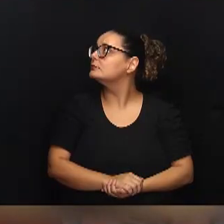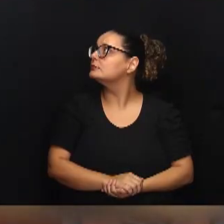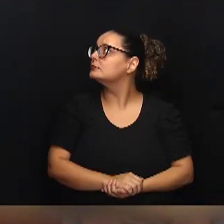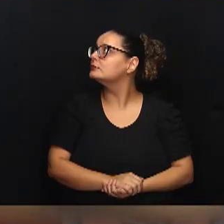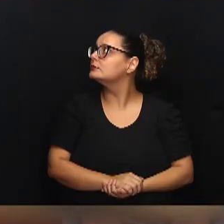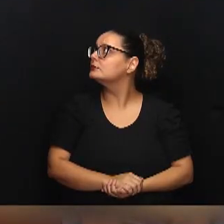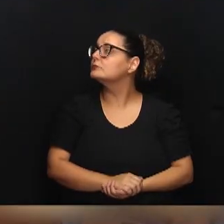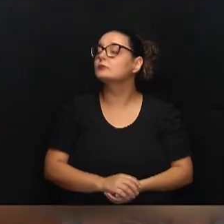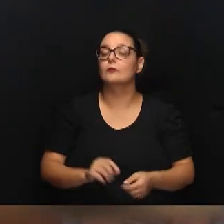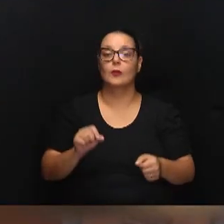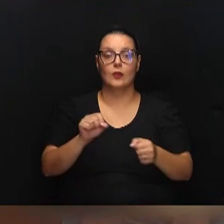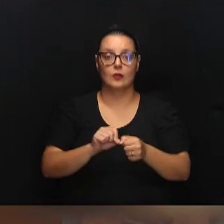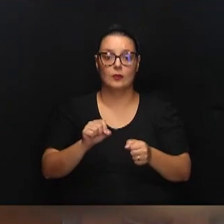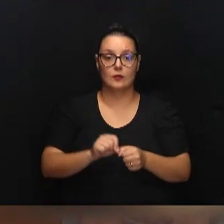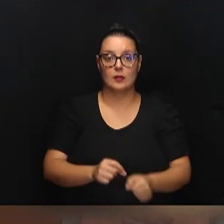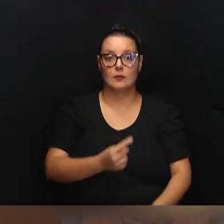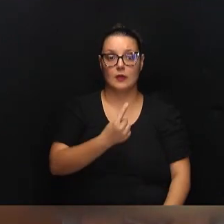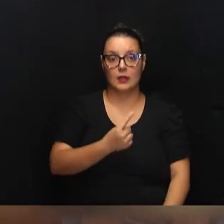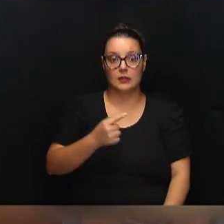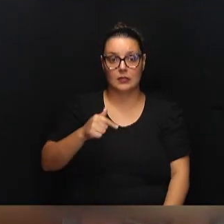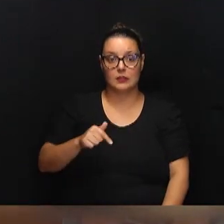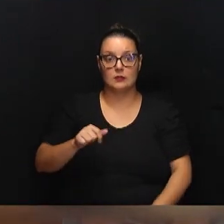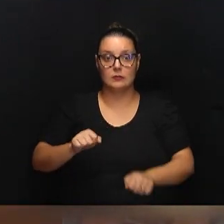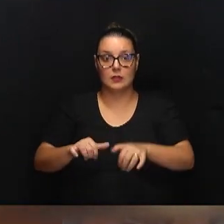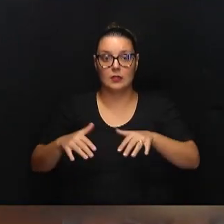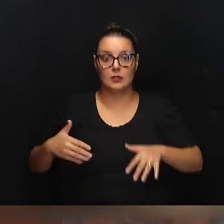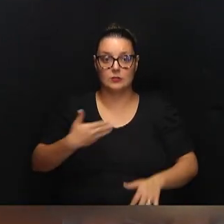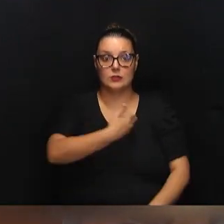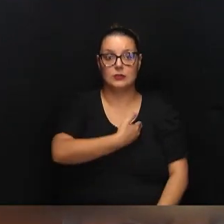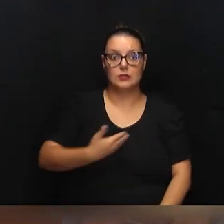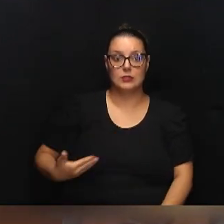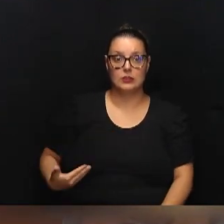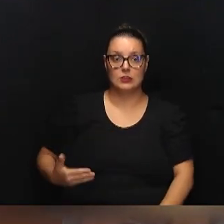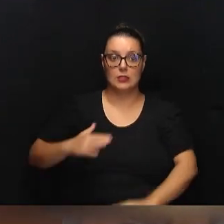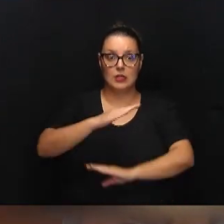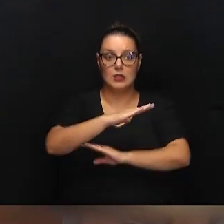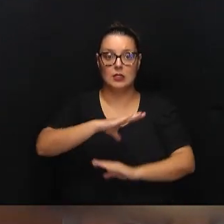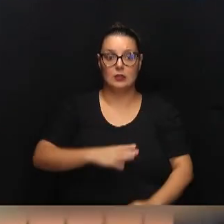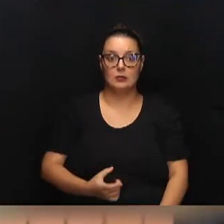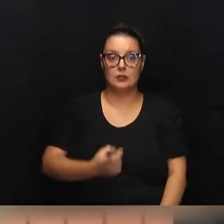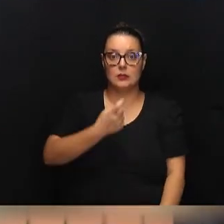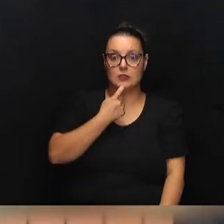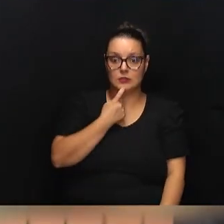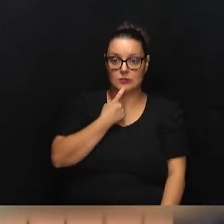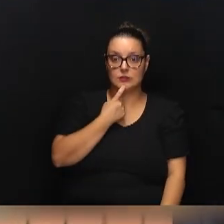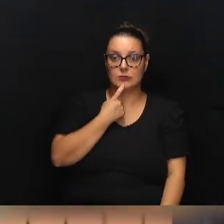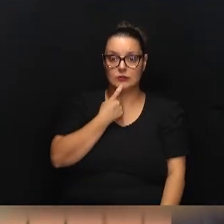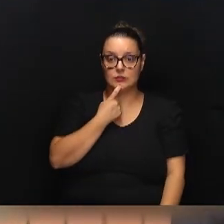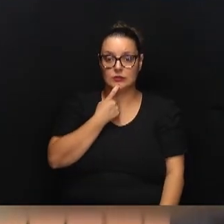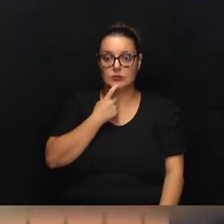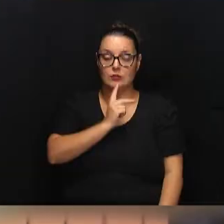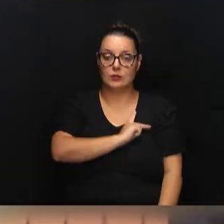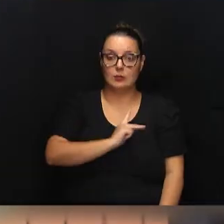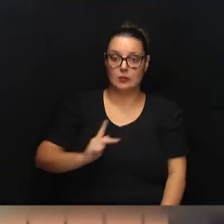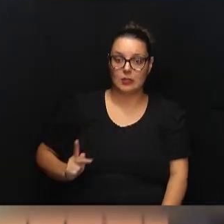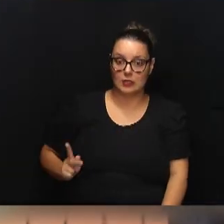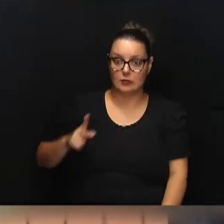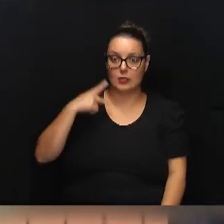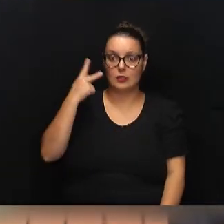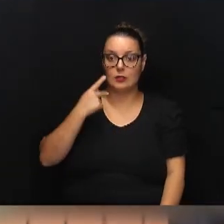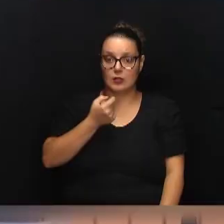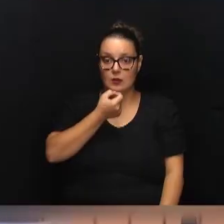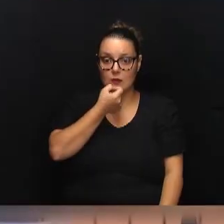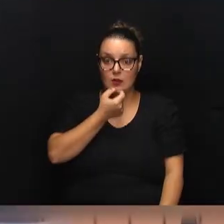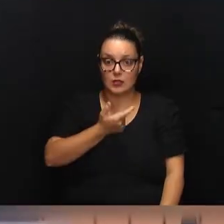Foi realizada a 17ª audiência pública na Câmara Municipal de Campinas, sob a presidência da vereadora